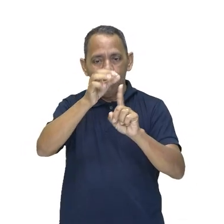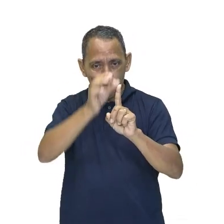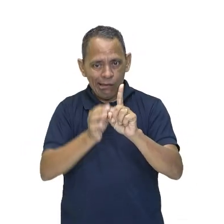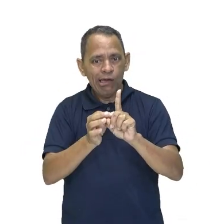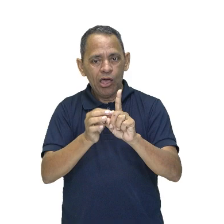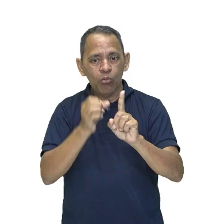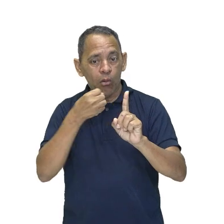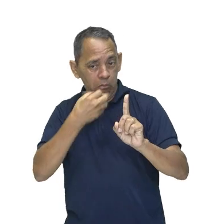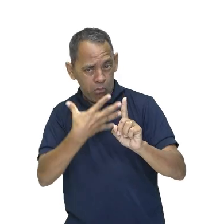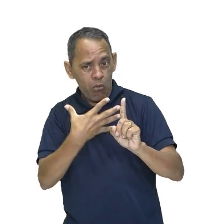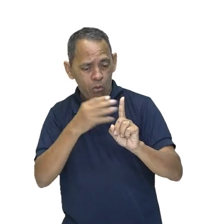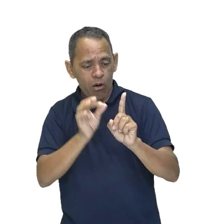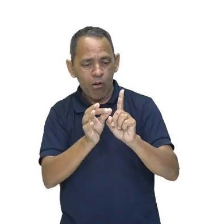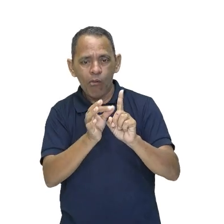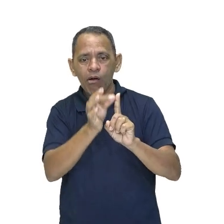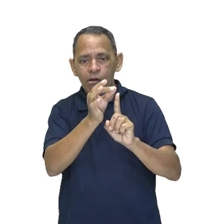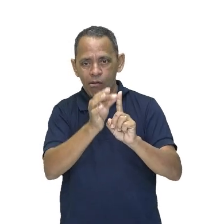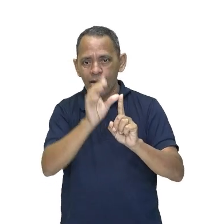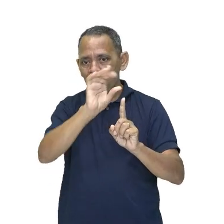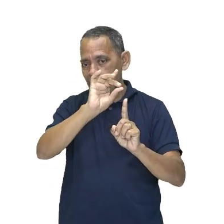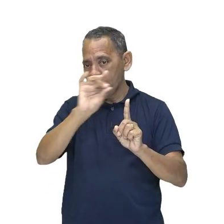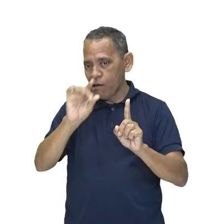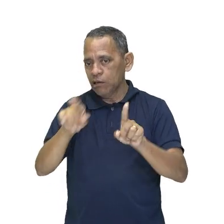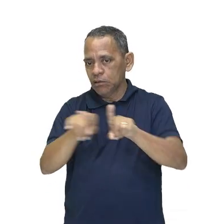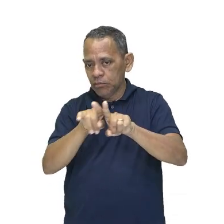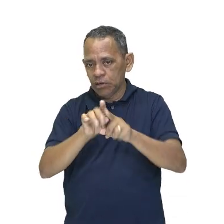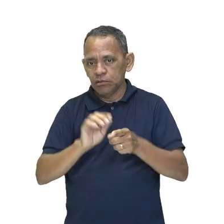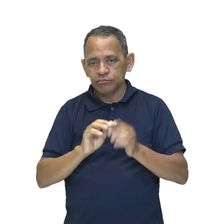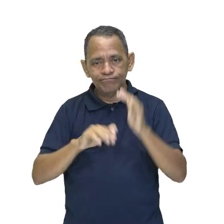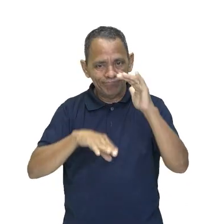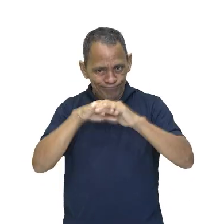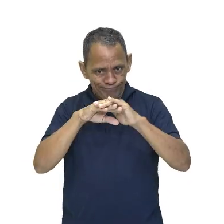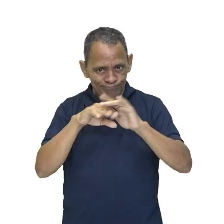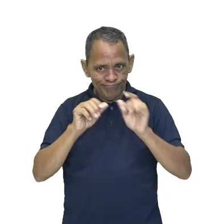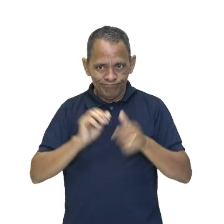na qual a atividade catalítica é máxima.